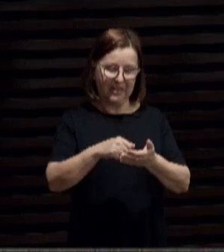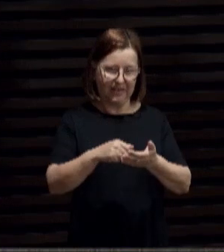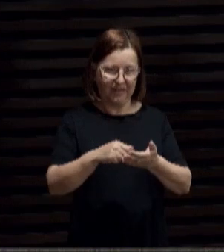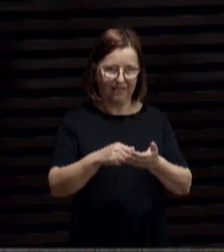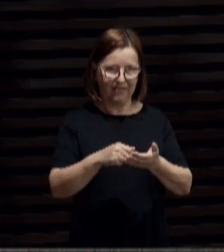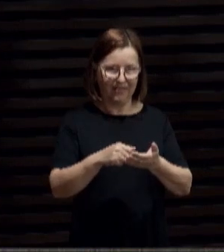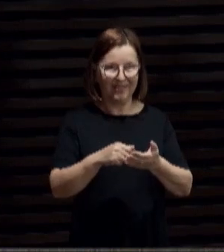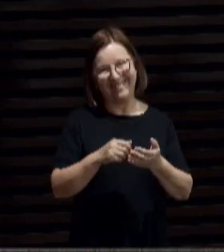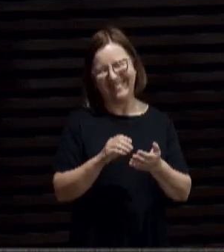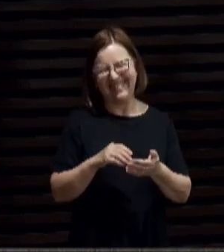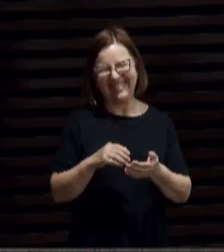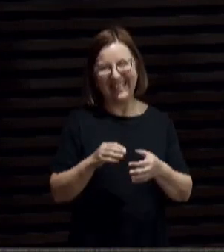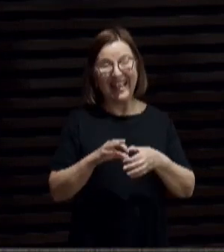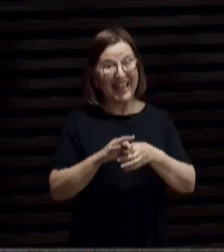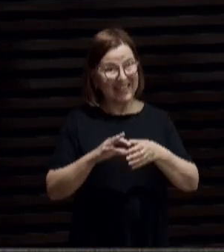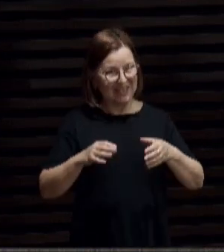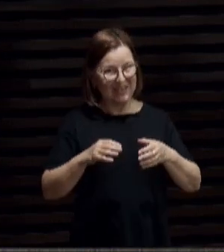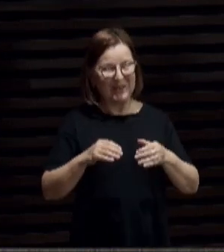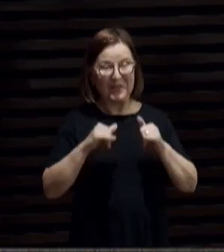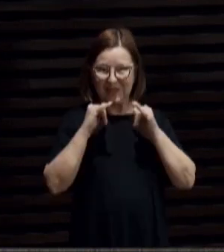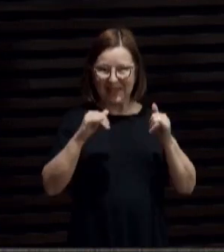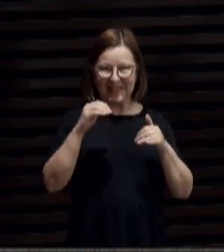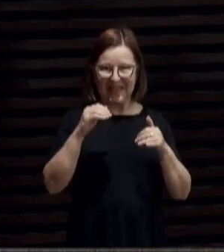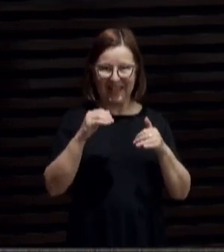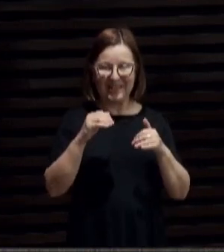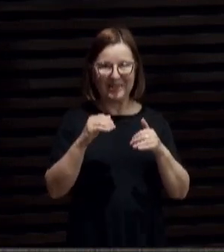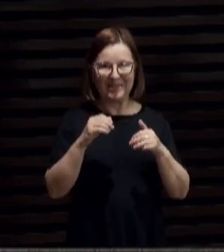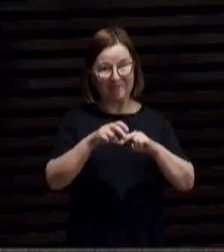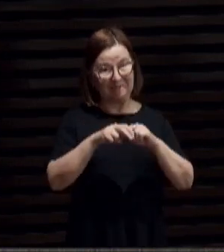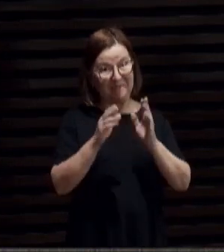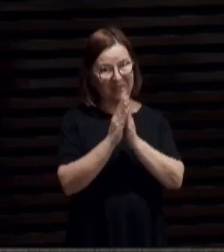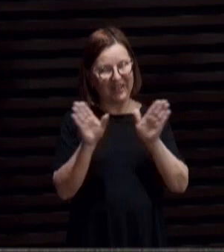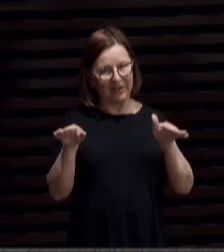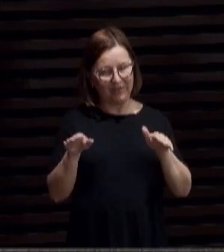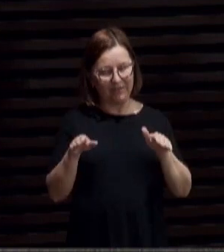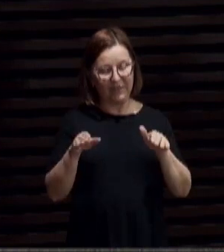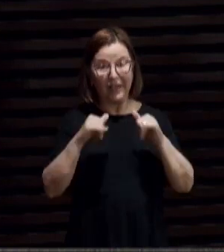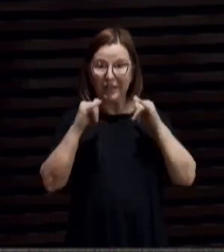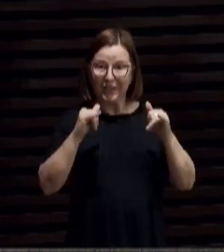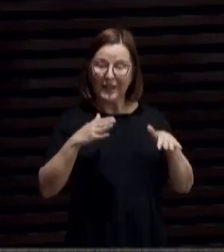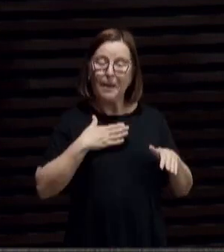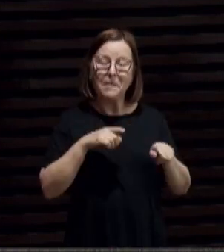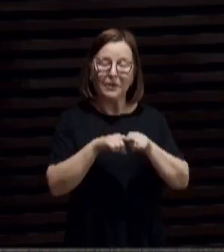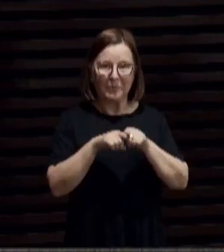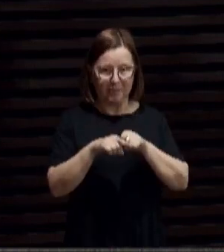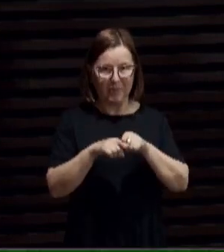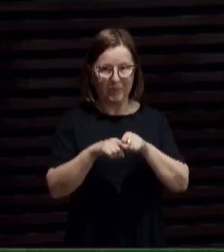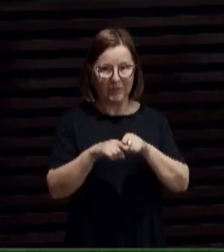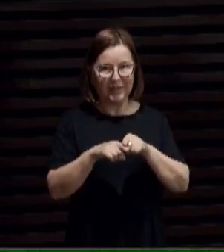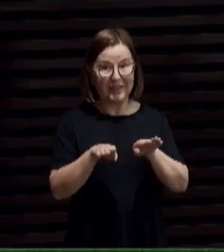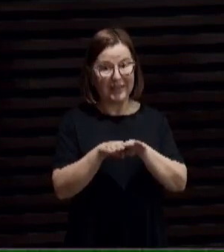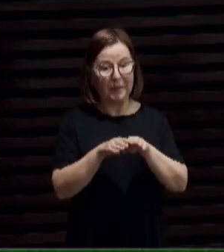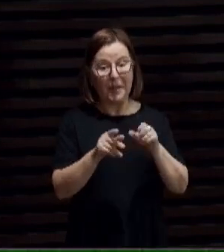Deixou um recado através do anjo: dize aos meus irmãos e a Pedro que eu vou me encontrar com eles